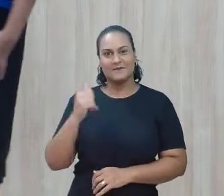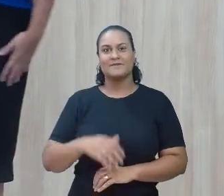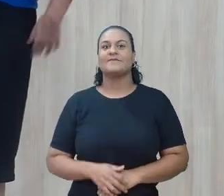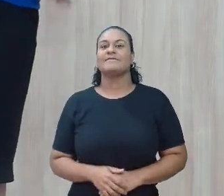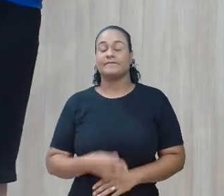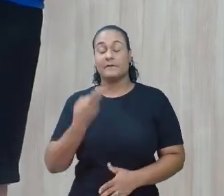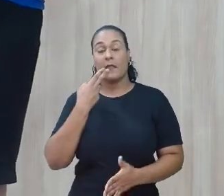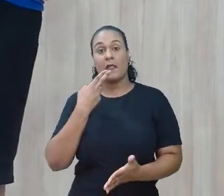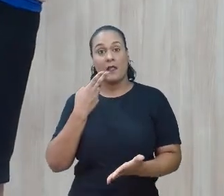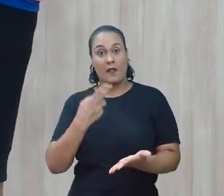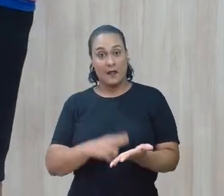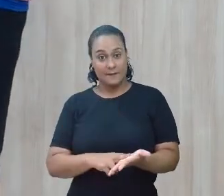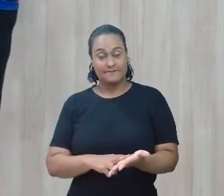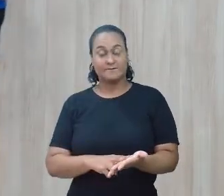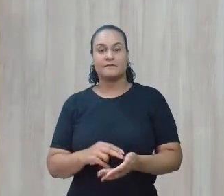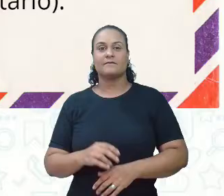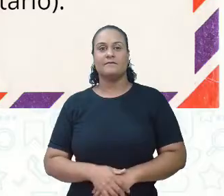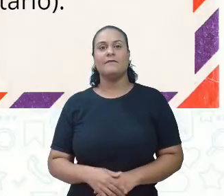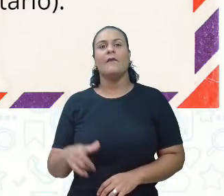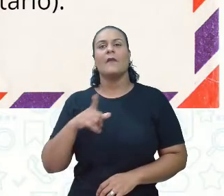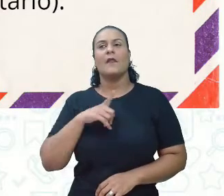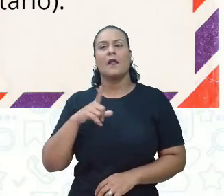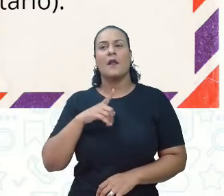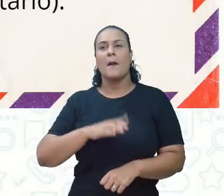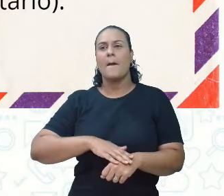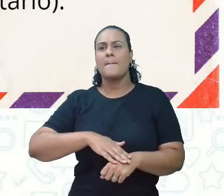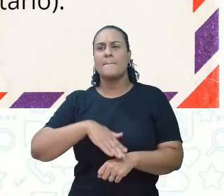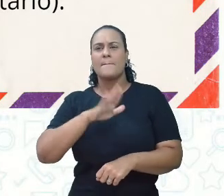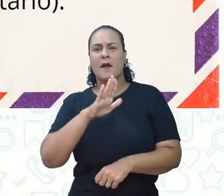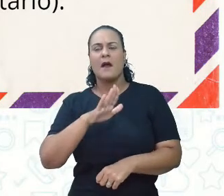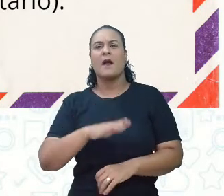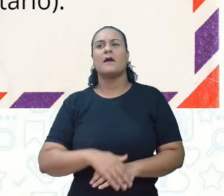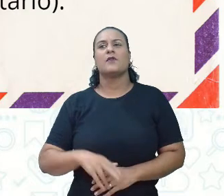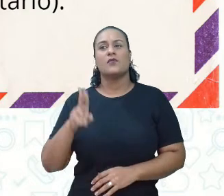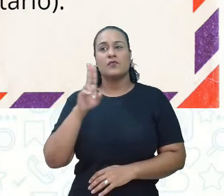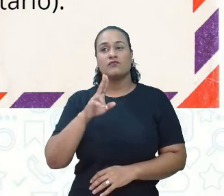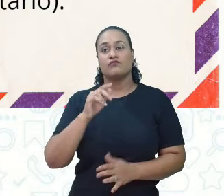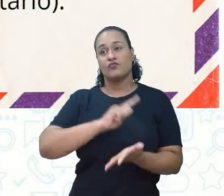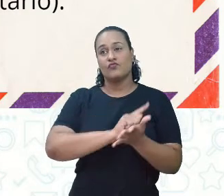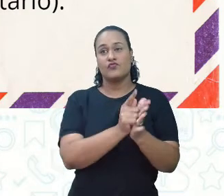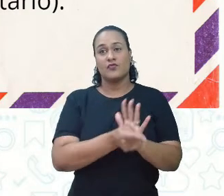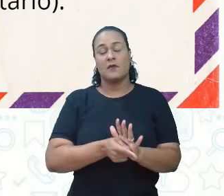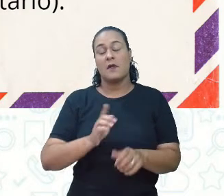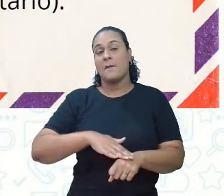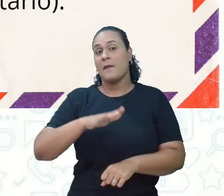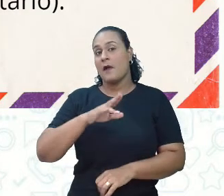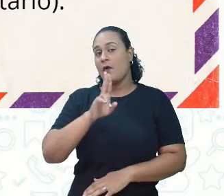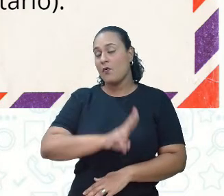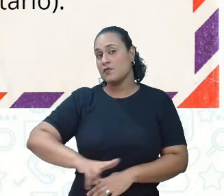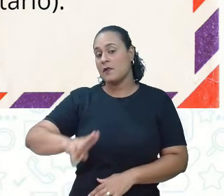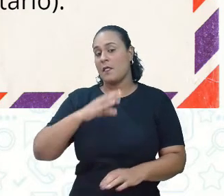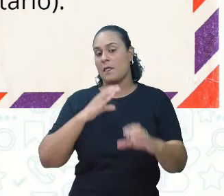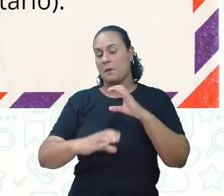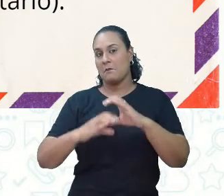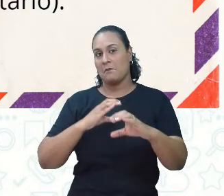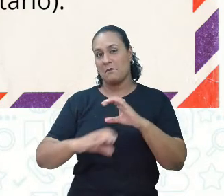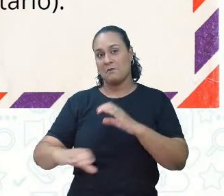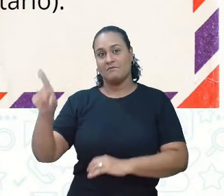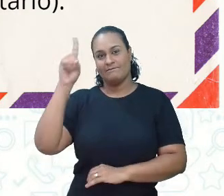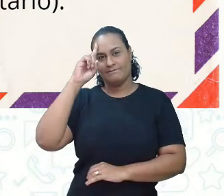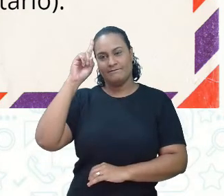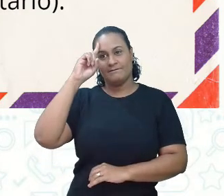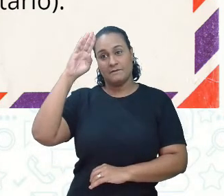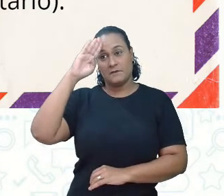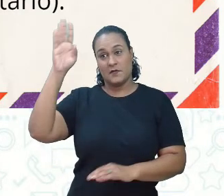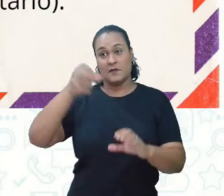ou correspondência está entre os gêneros mais aplicados na comunicação do cotidiano. A